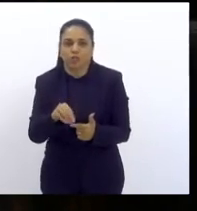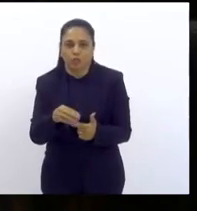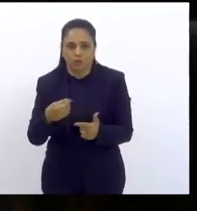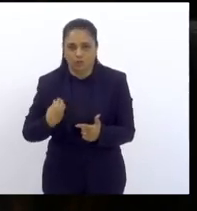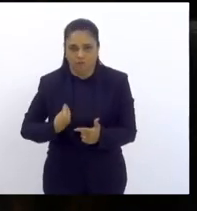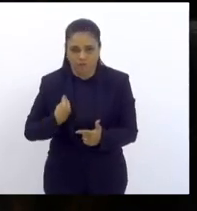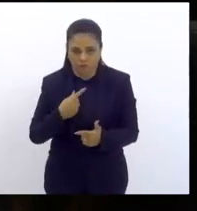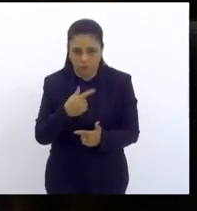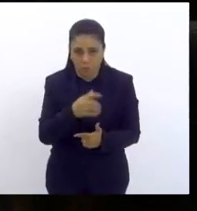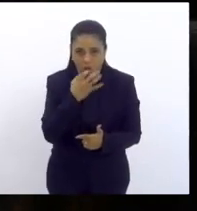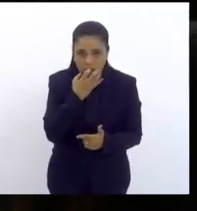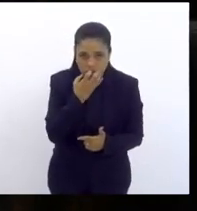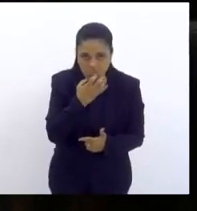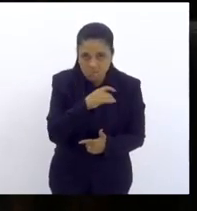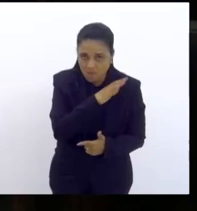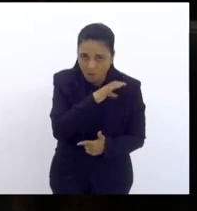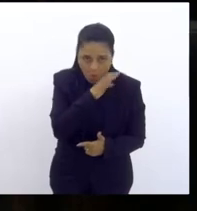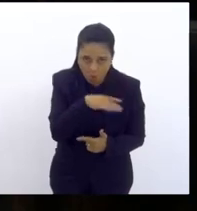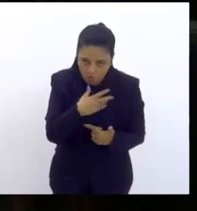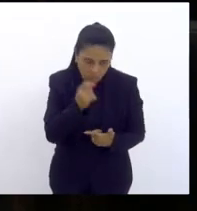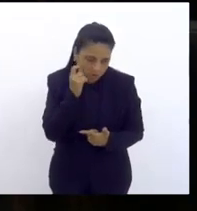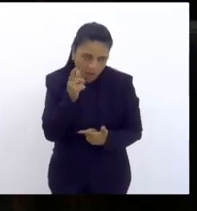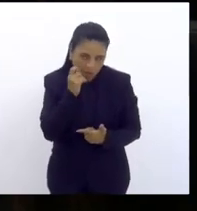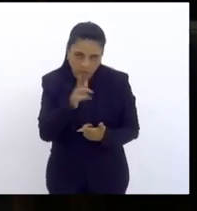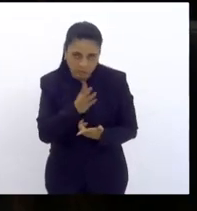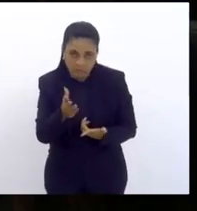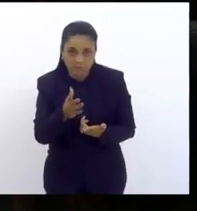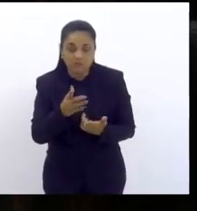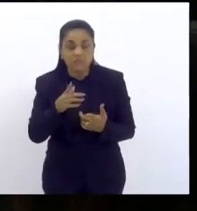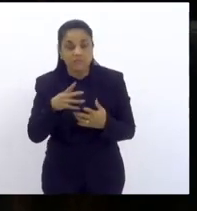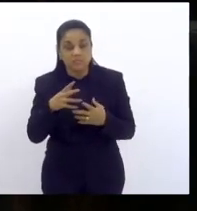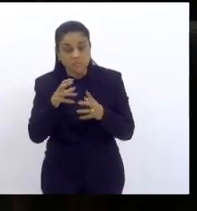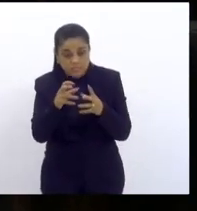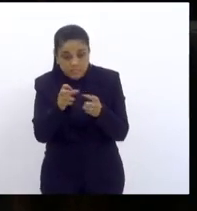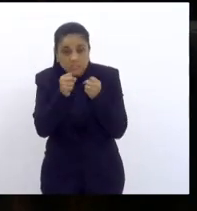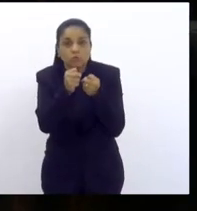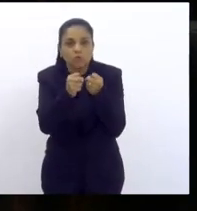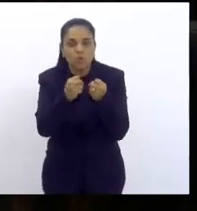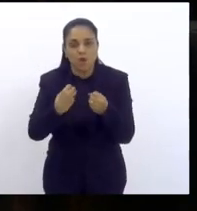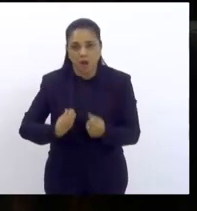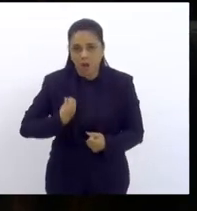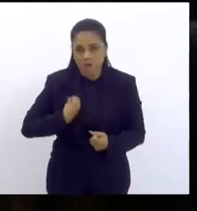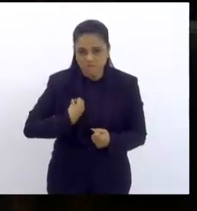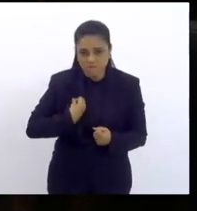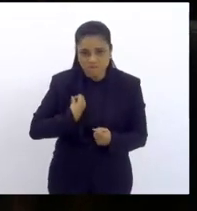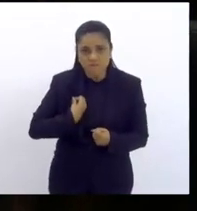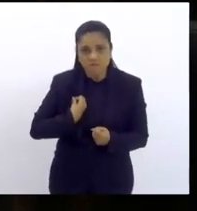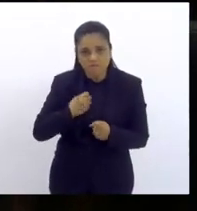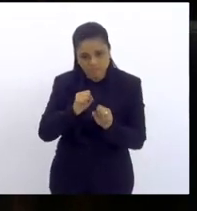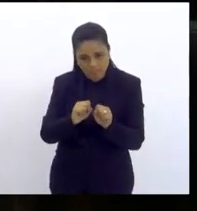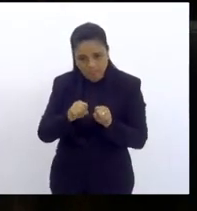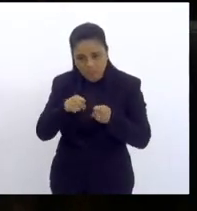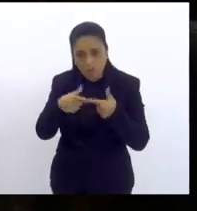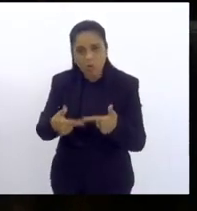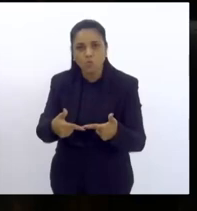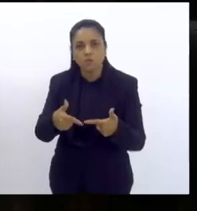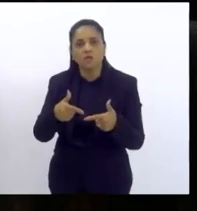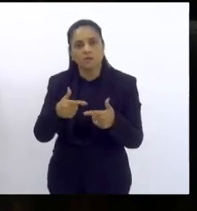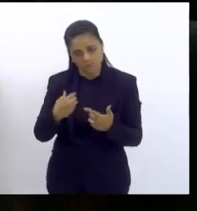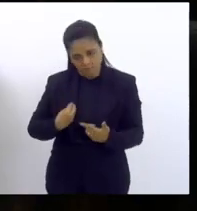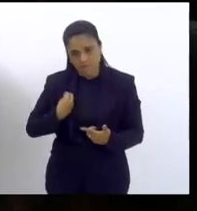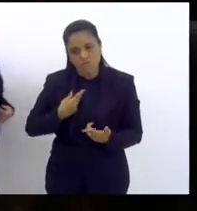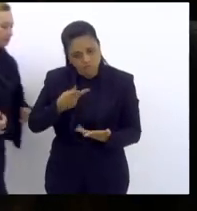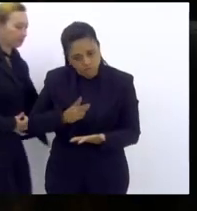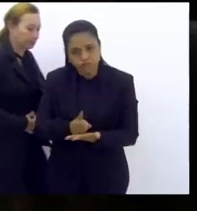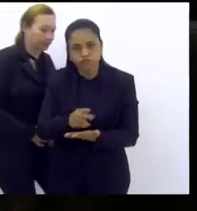se nós temos Essa guerra pela vida teremos esta mesma garra para manter a sua viva Eu Não